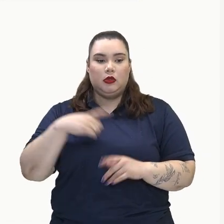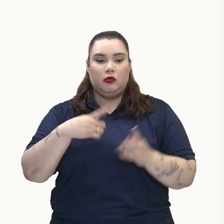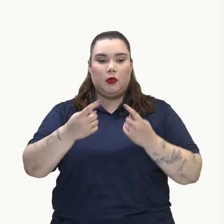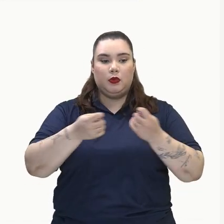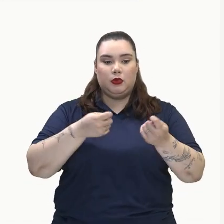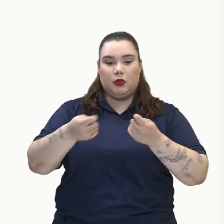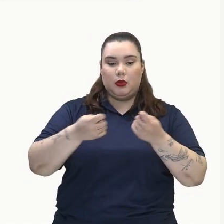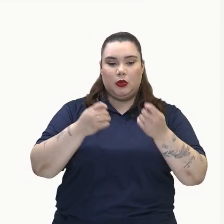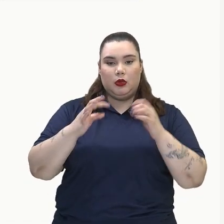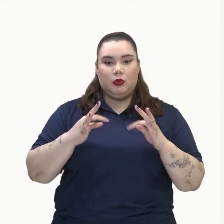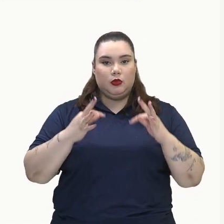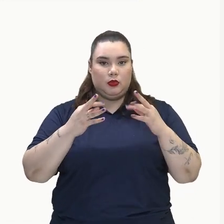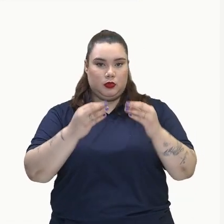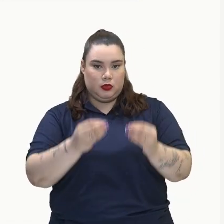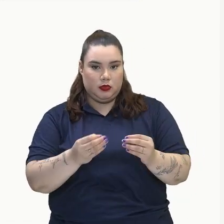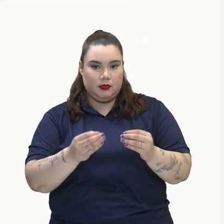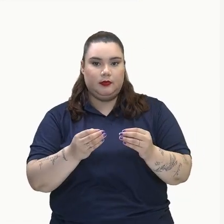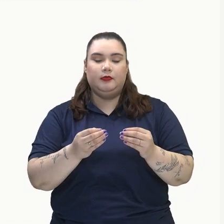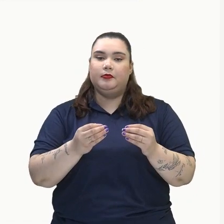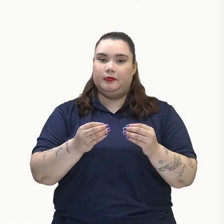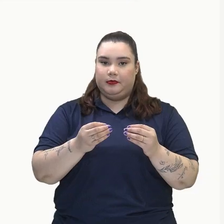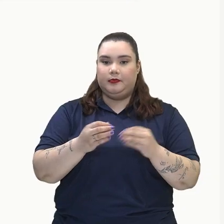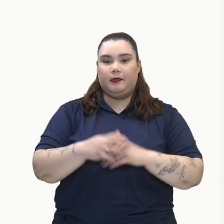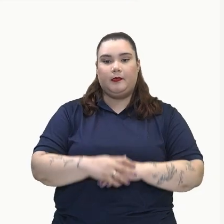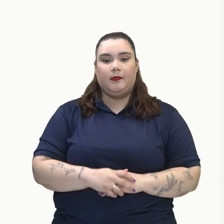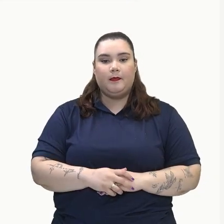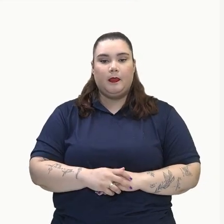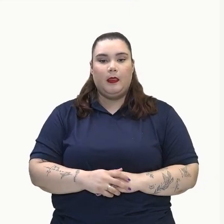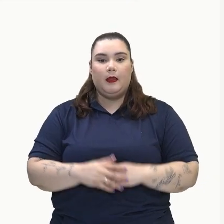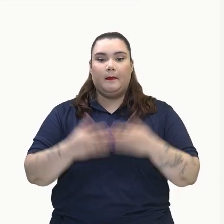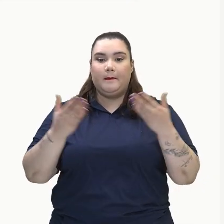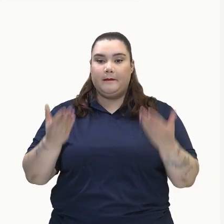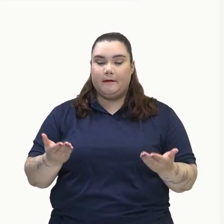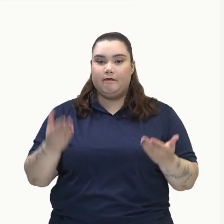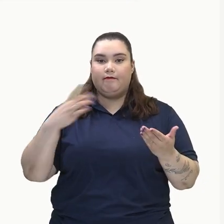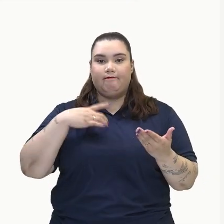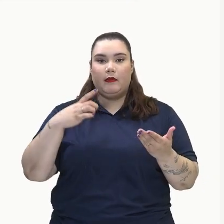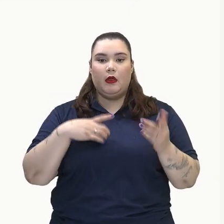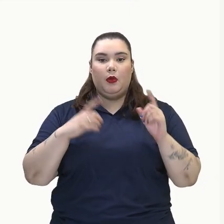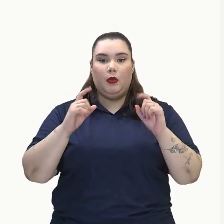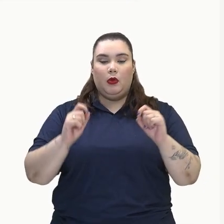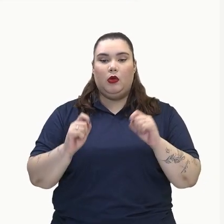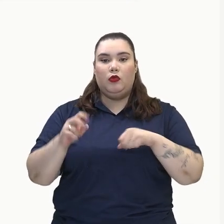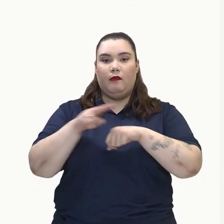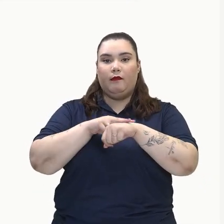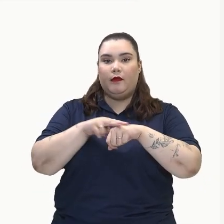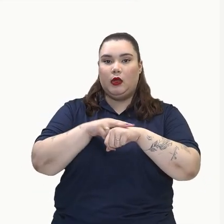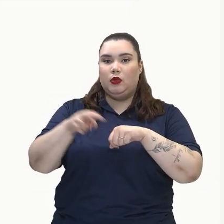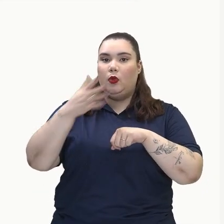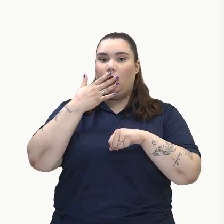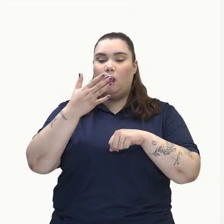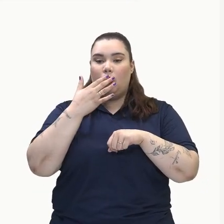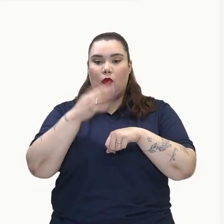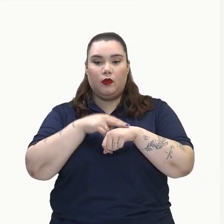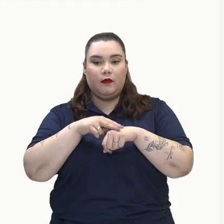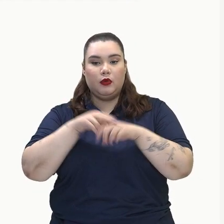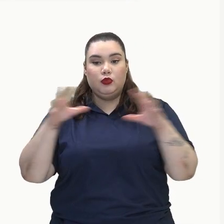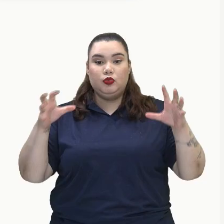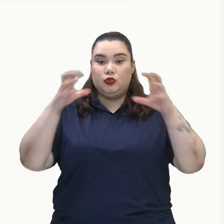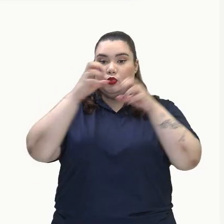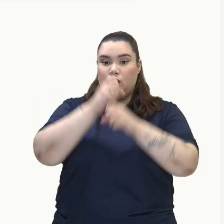gerencia, que administra, que gere essas áreas. Enquanto as de verde mais escuro é de